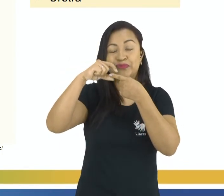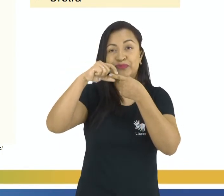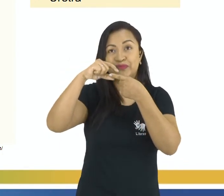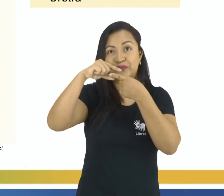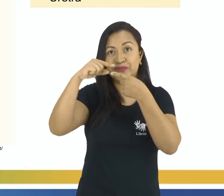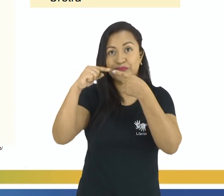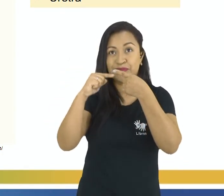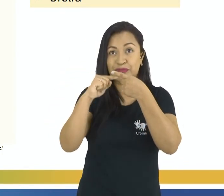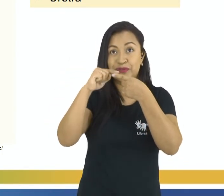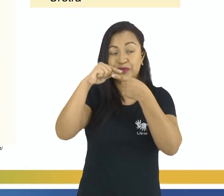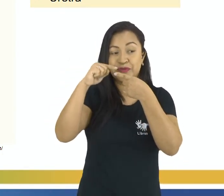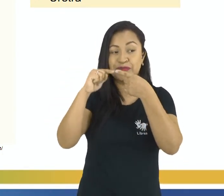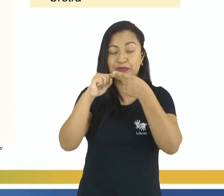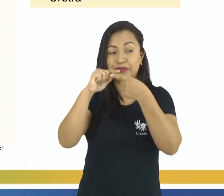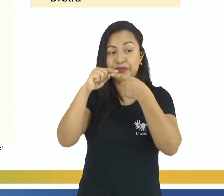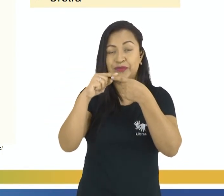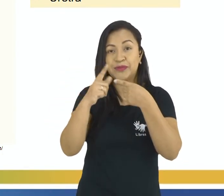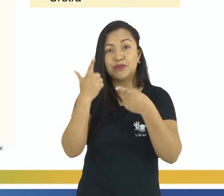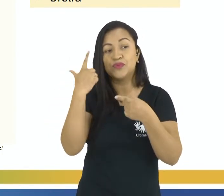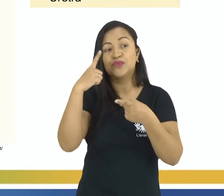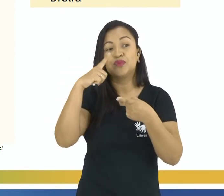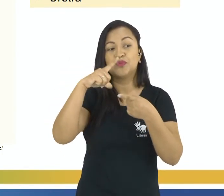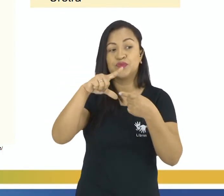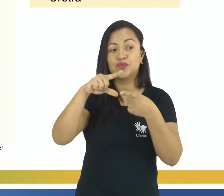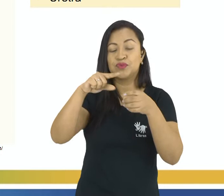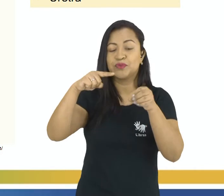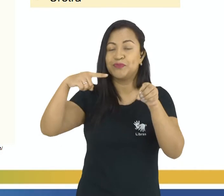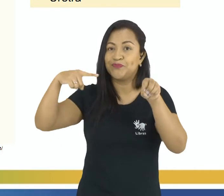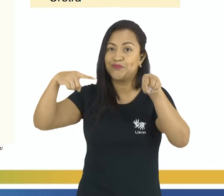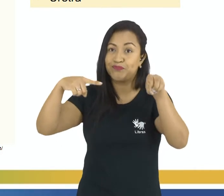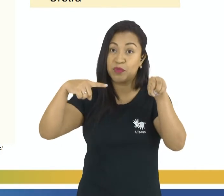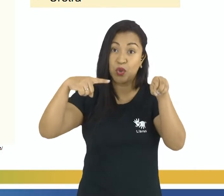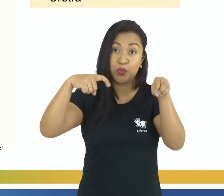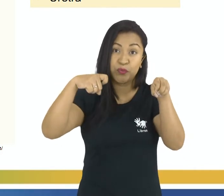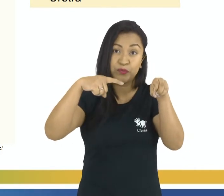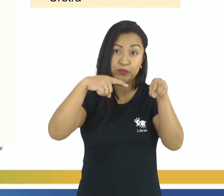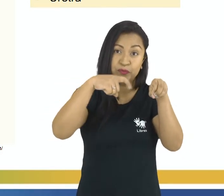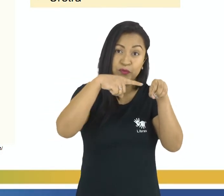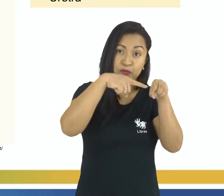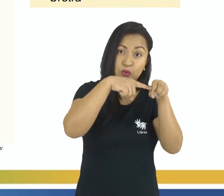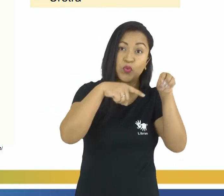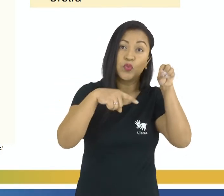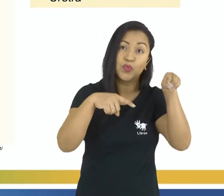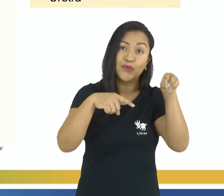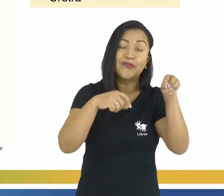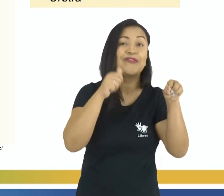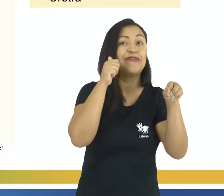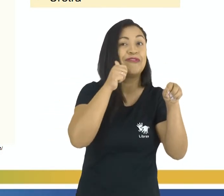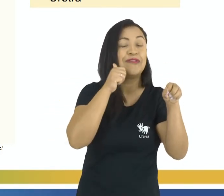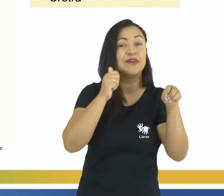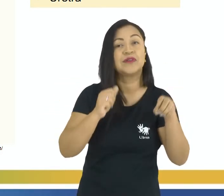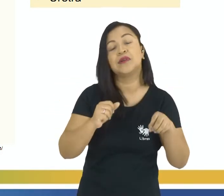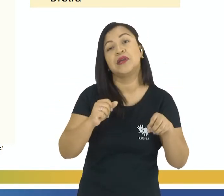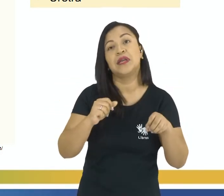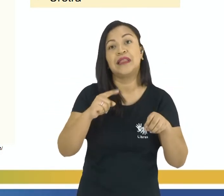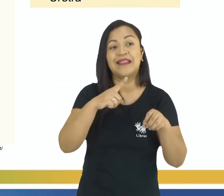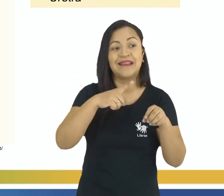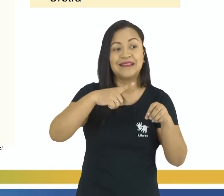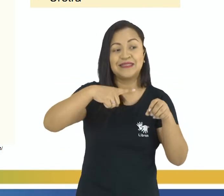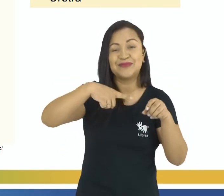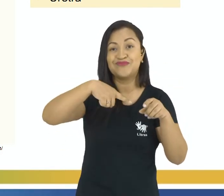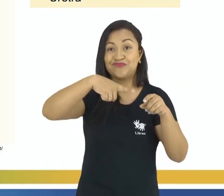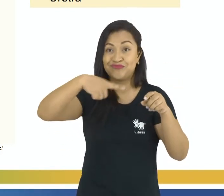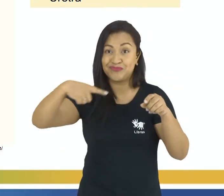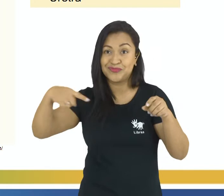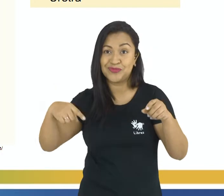com que o espermatozoide consiga penetrar no ovócito feminino, e essa cauda, que nós chamamos